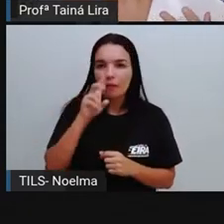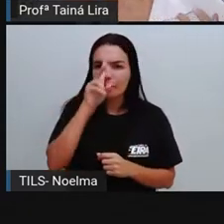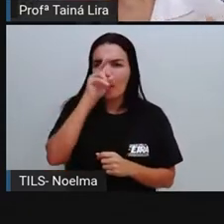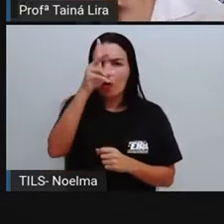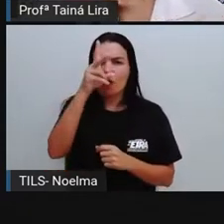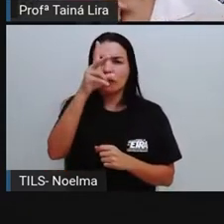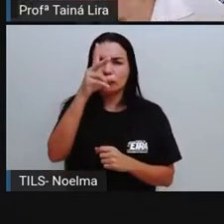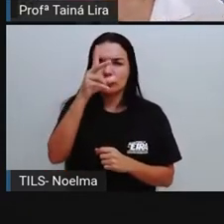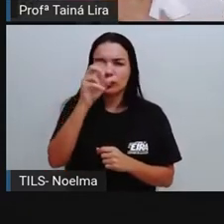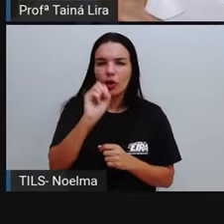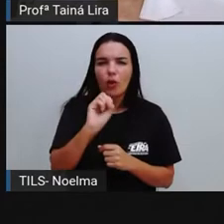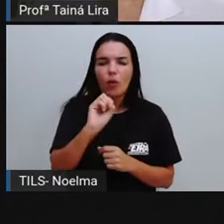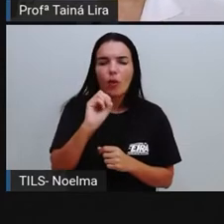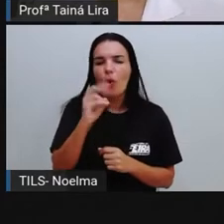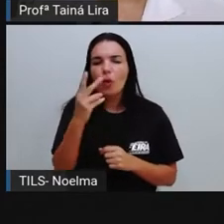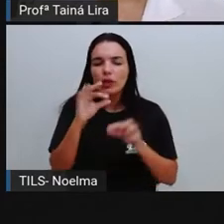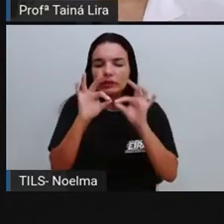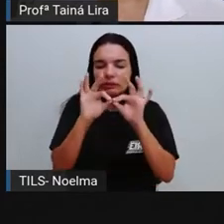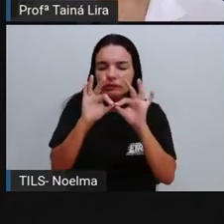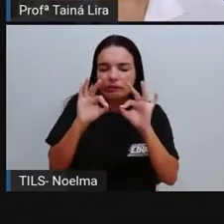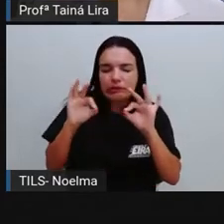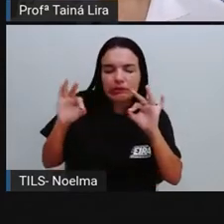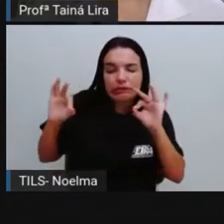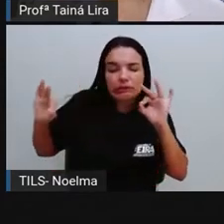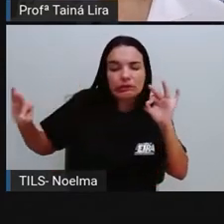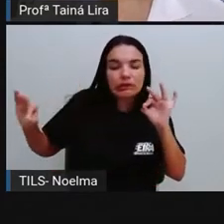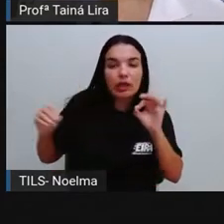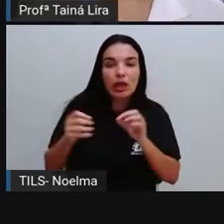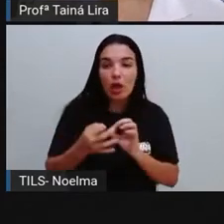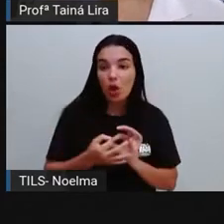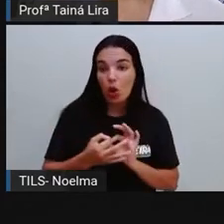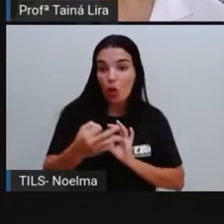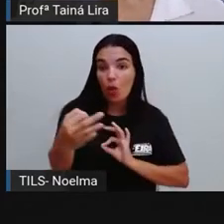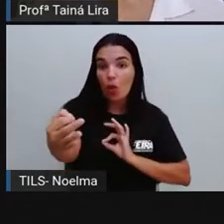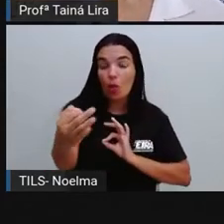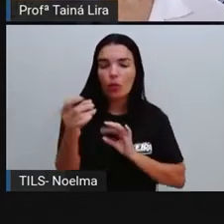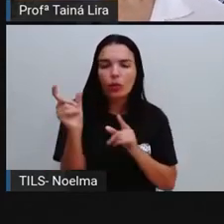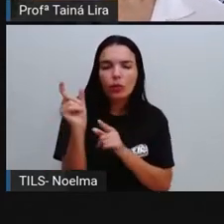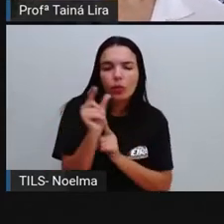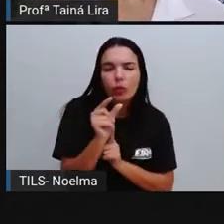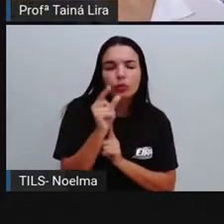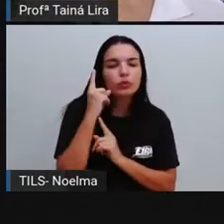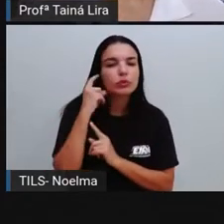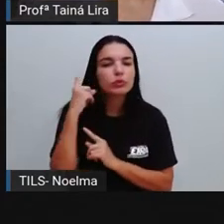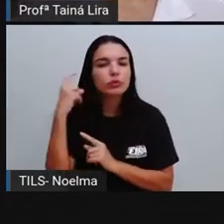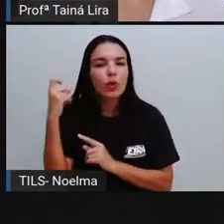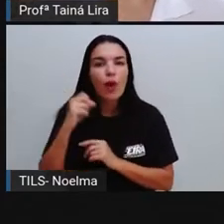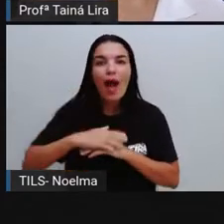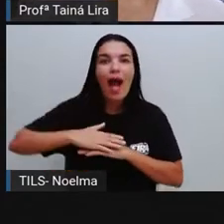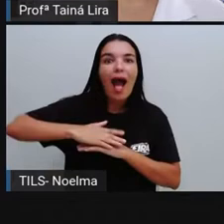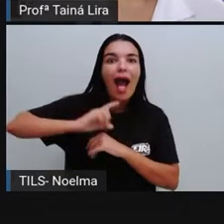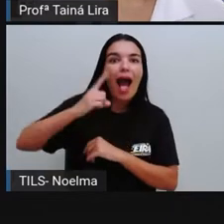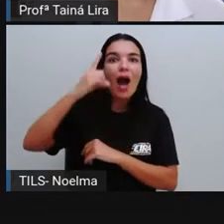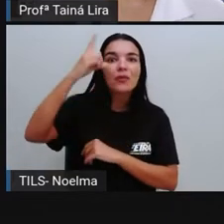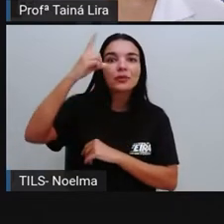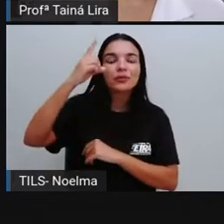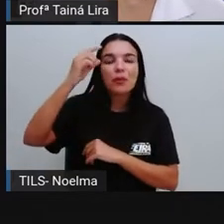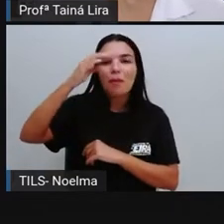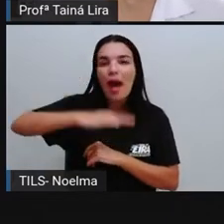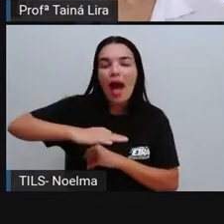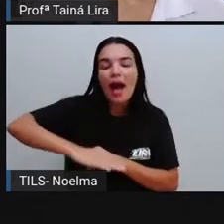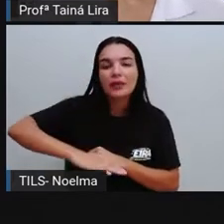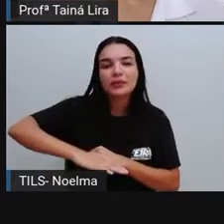agudo, um som mais longo, um som mais curto, né? Então, um som mais alto, um som mais